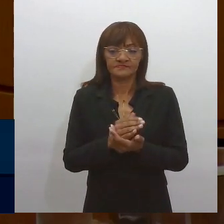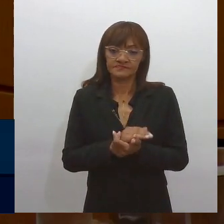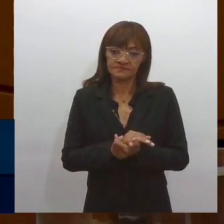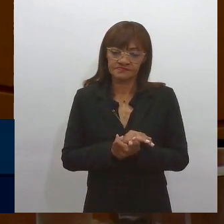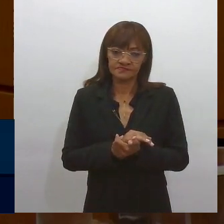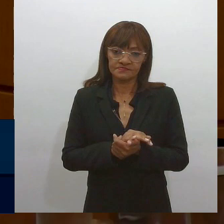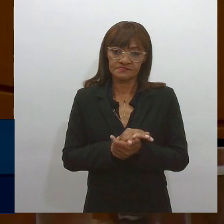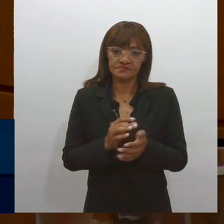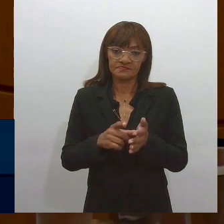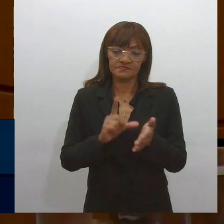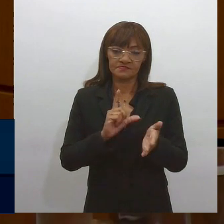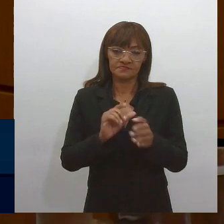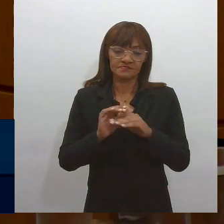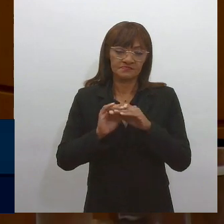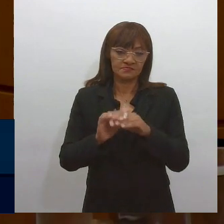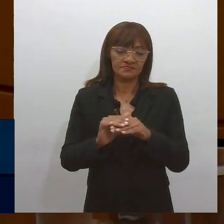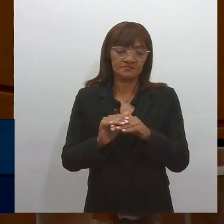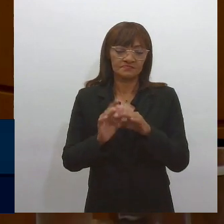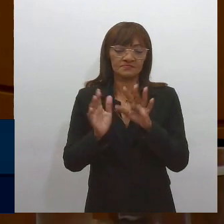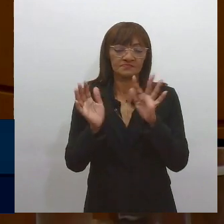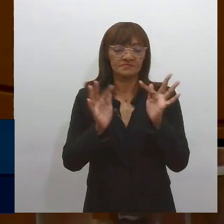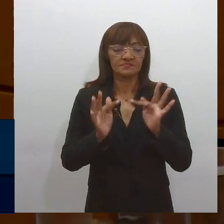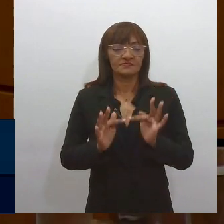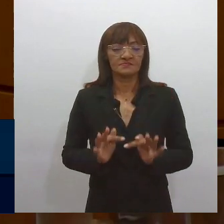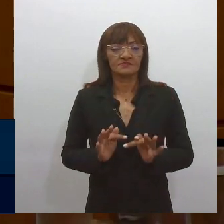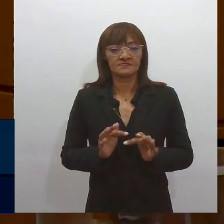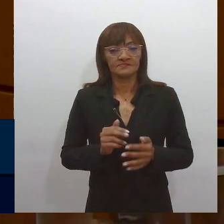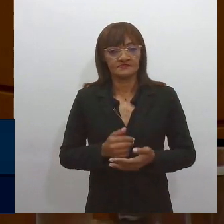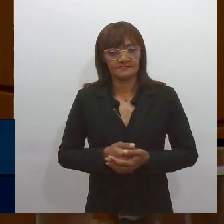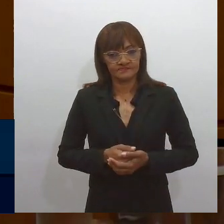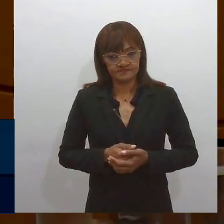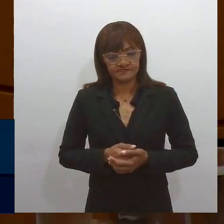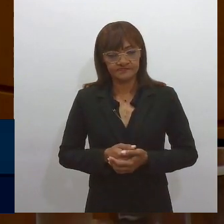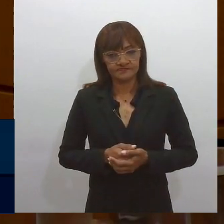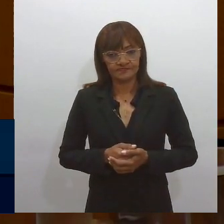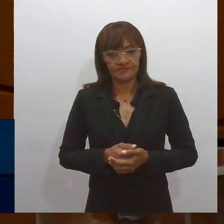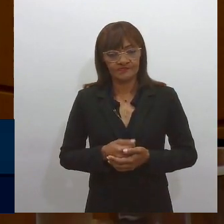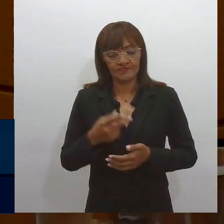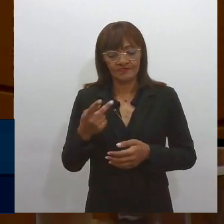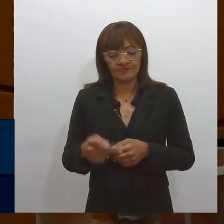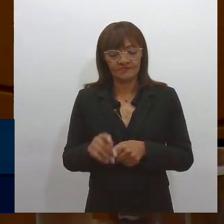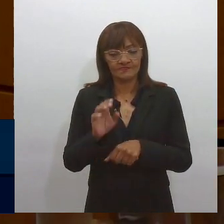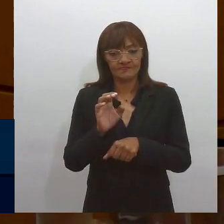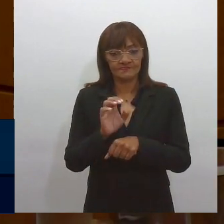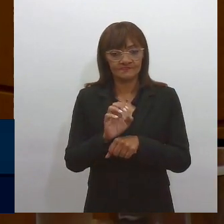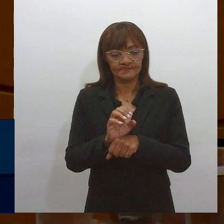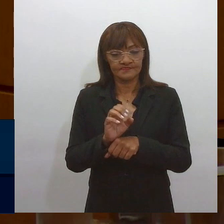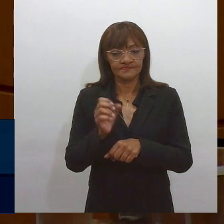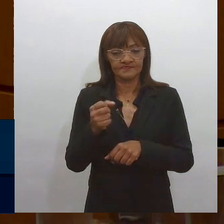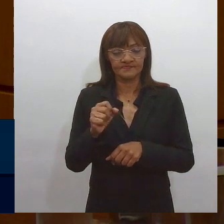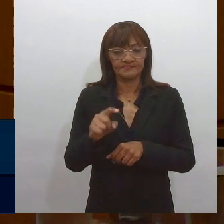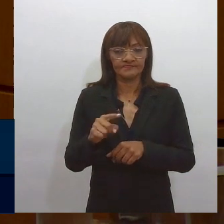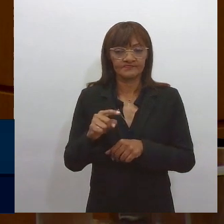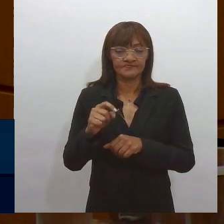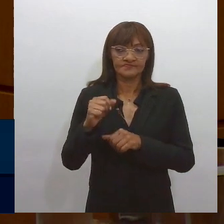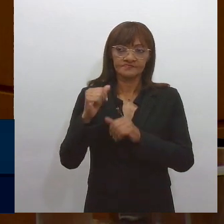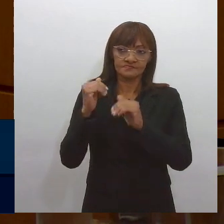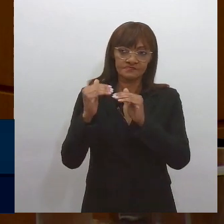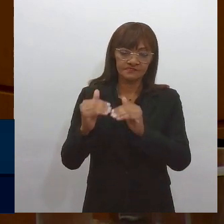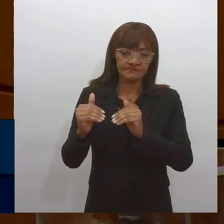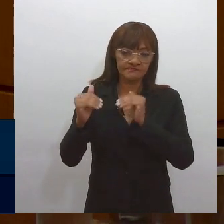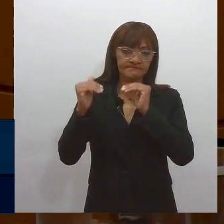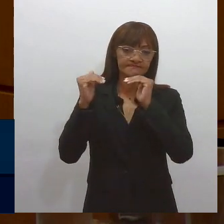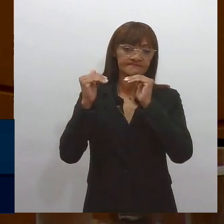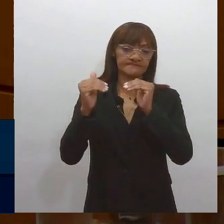ver o estado de Sergipe avançando cada vez mais e